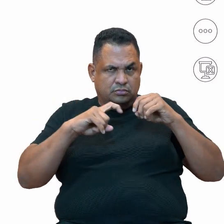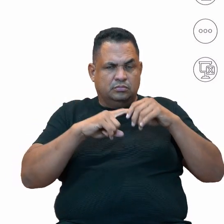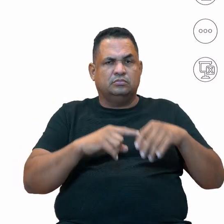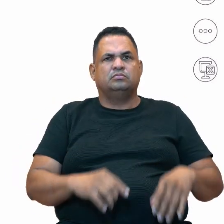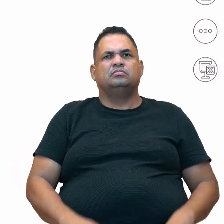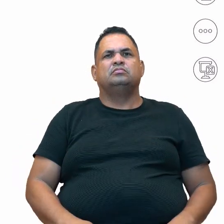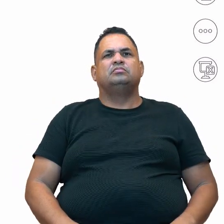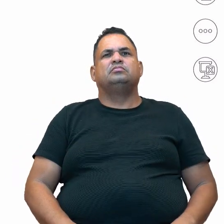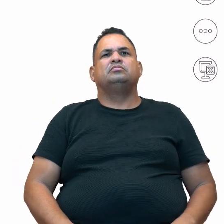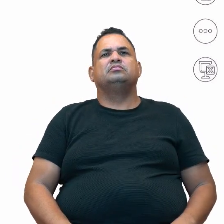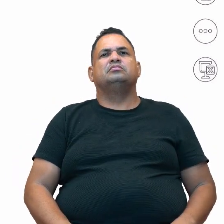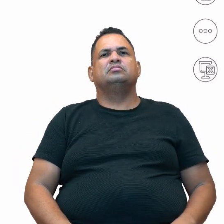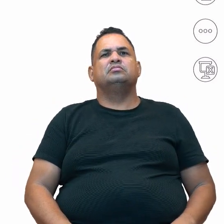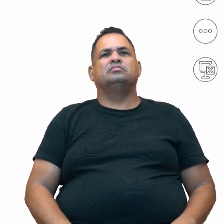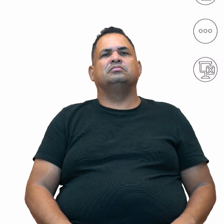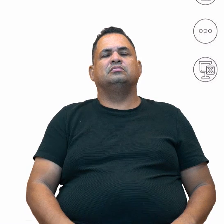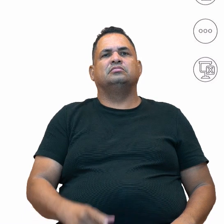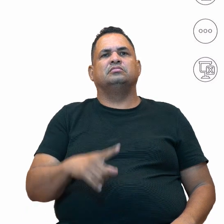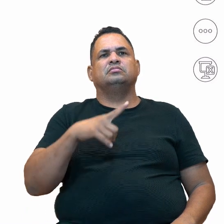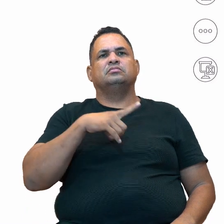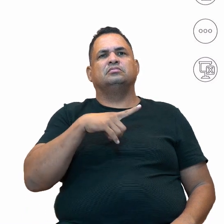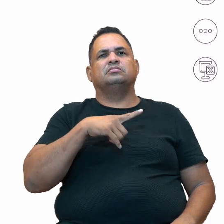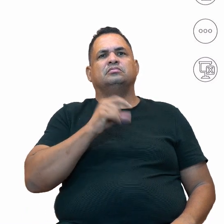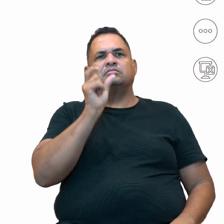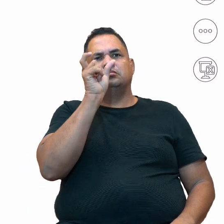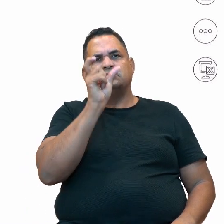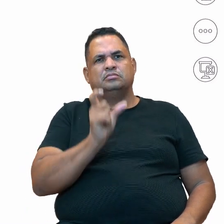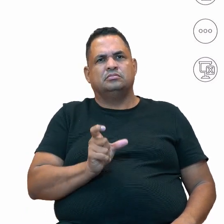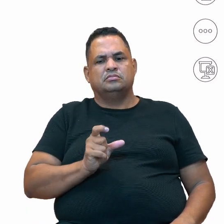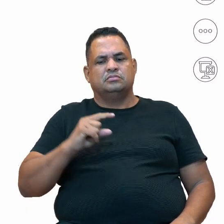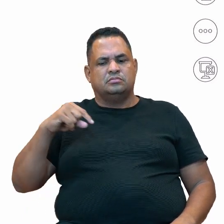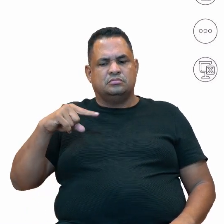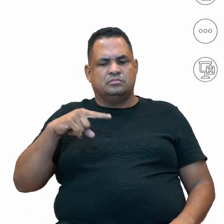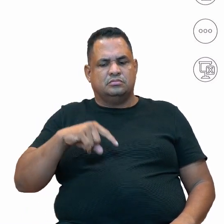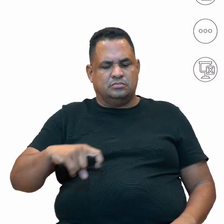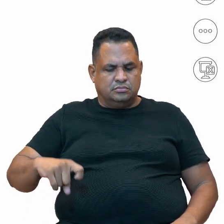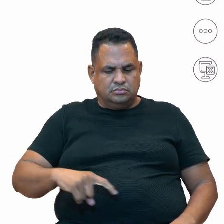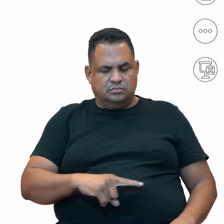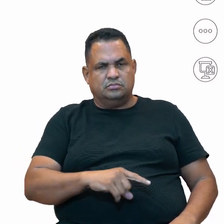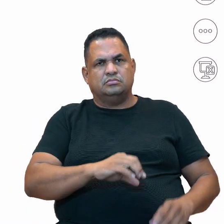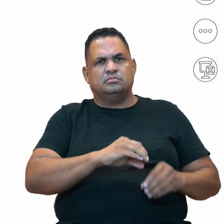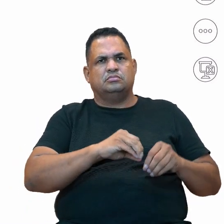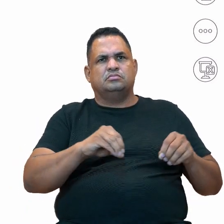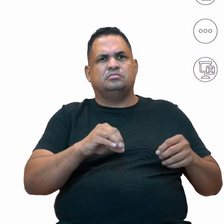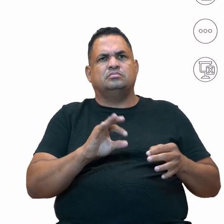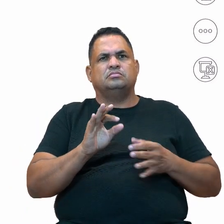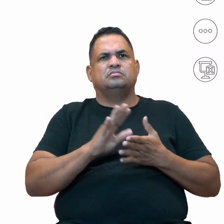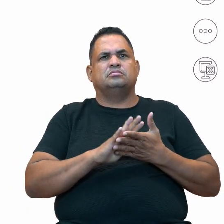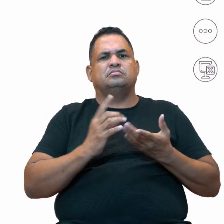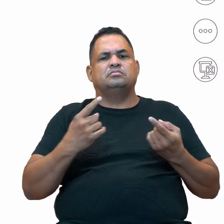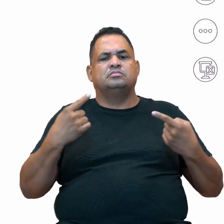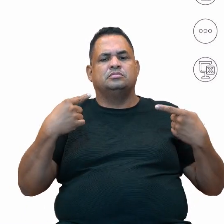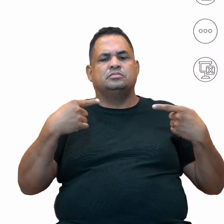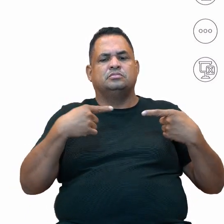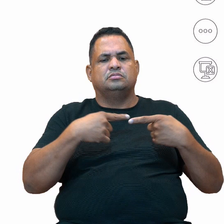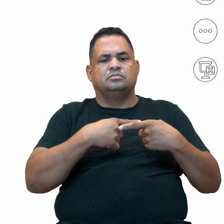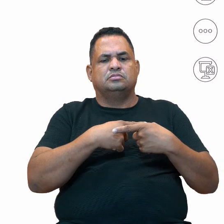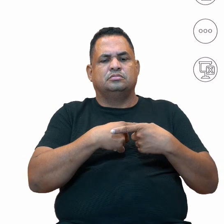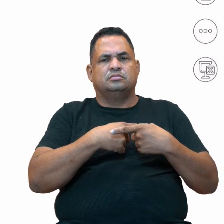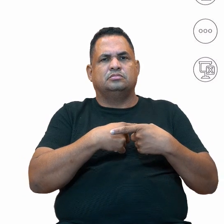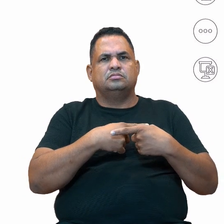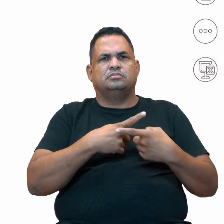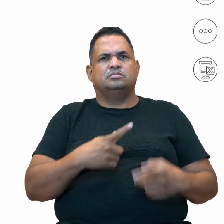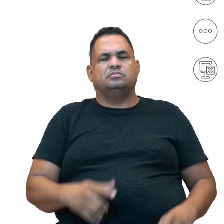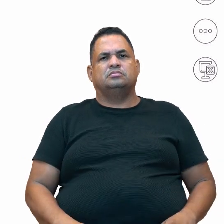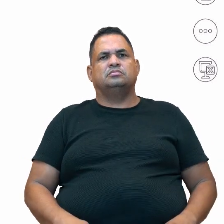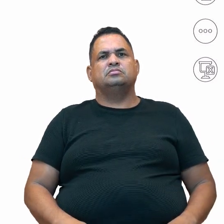primeiro. Então você tem o indivíduo, né? E o segundo indivíduo, que eles ficam com cabeças em posições diferentes. E aqui,